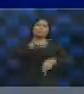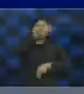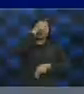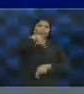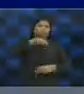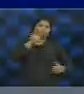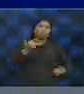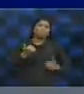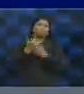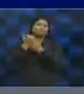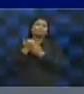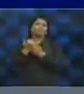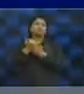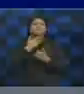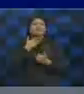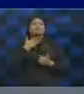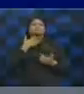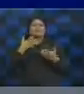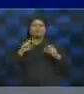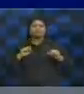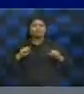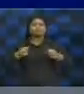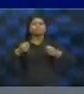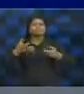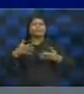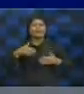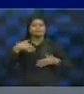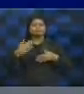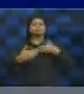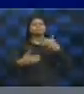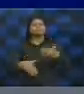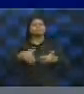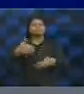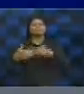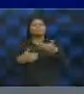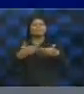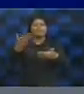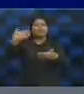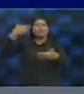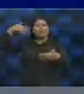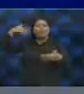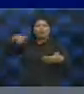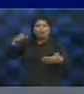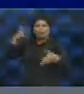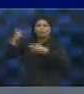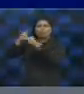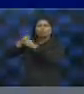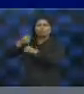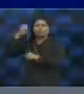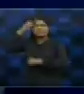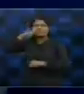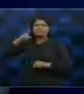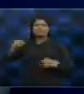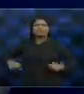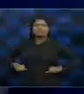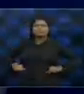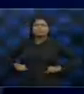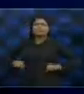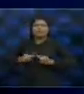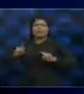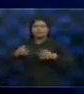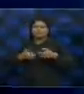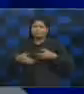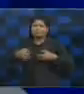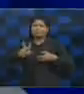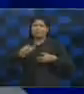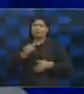para frente e que viveu dias de dificuldades nos últimos 4 anos, mas já haverá de viver dias melhores. Um minuto, réplica.